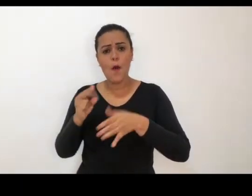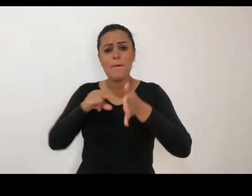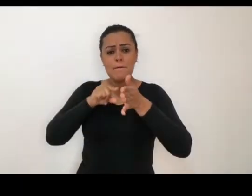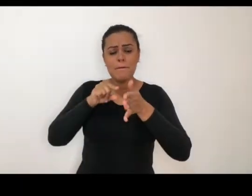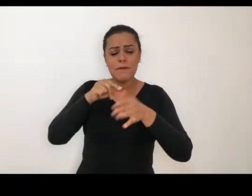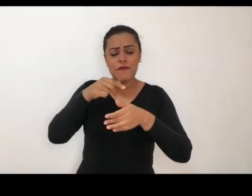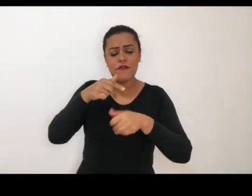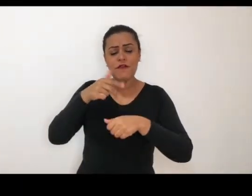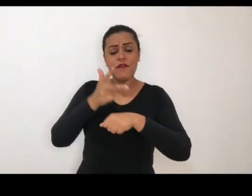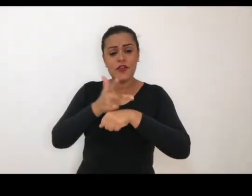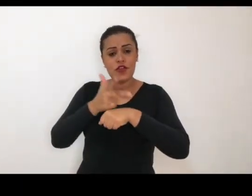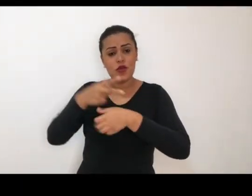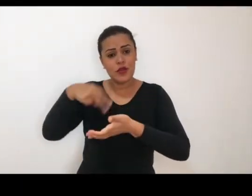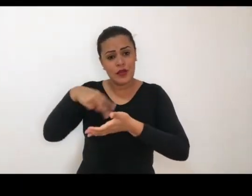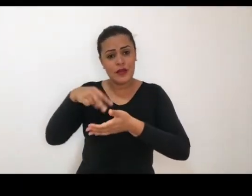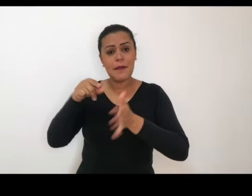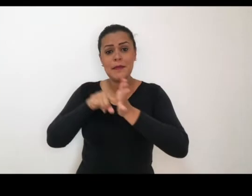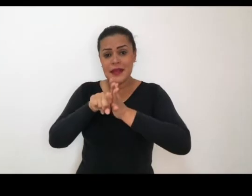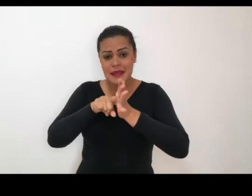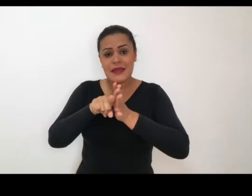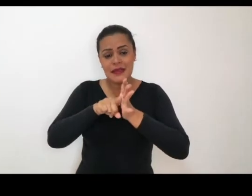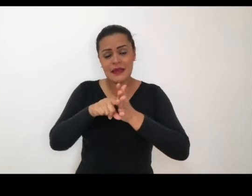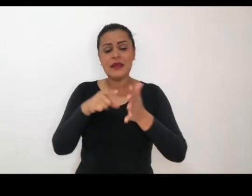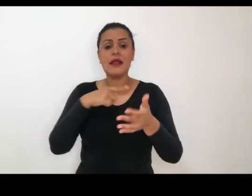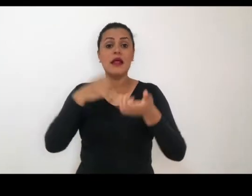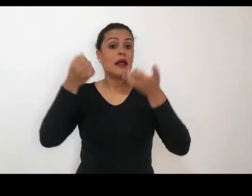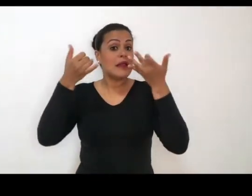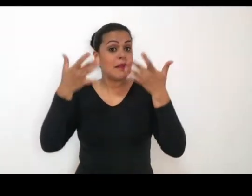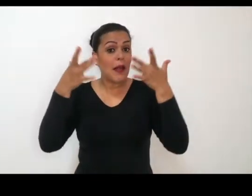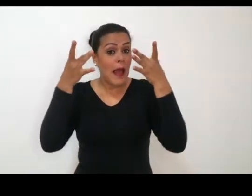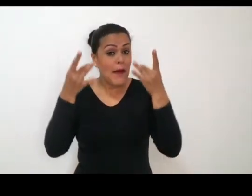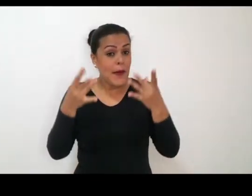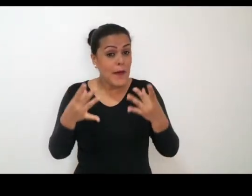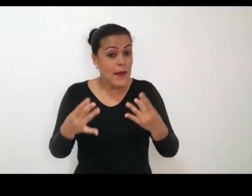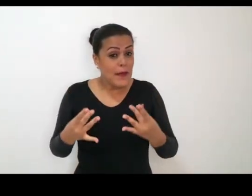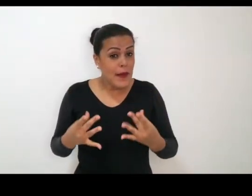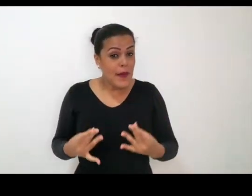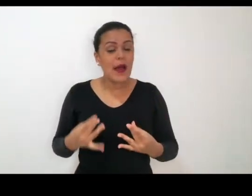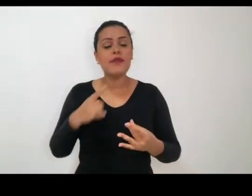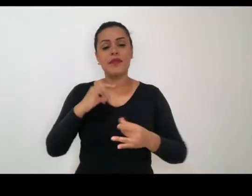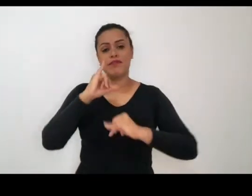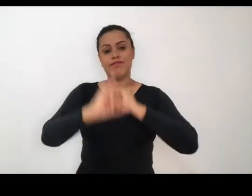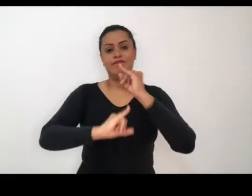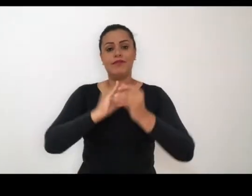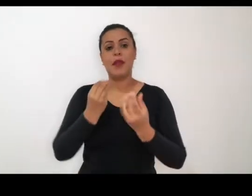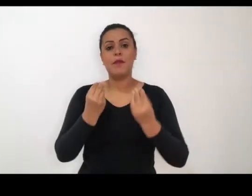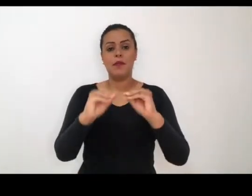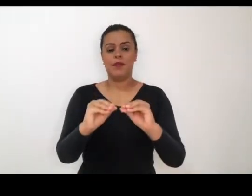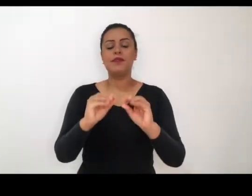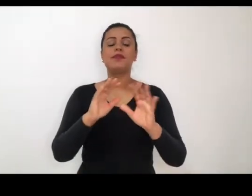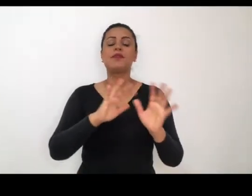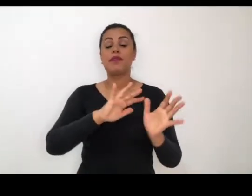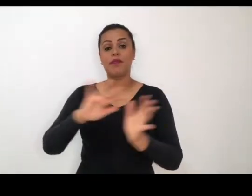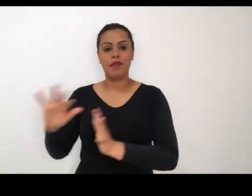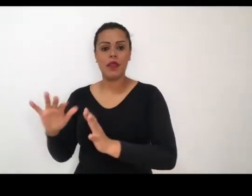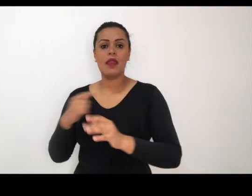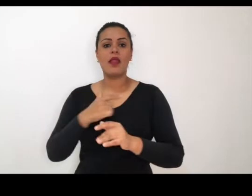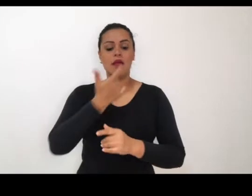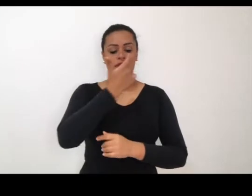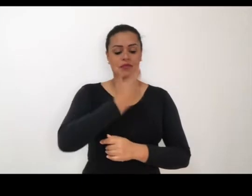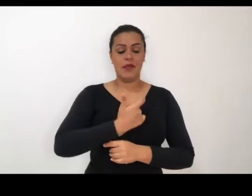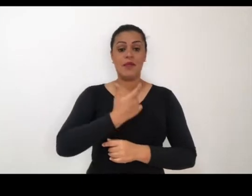das informações sobre videodança na internet. A minha história com a videodança,